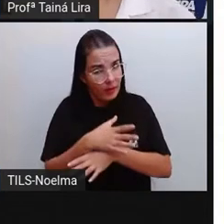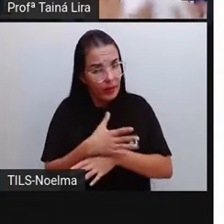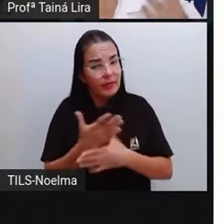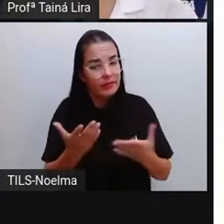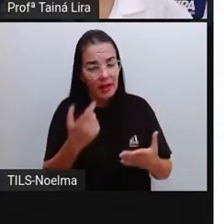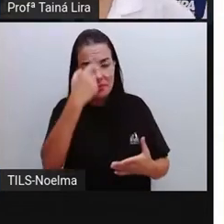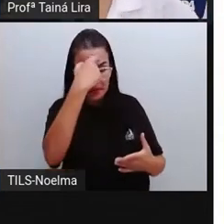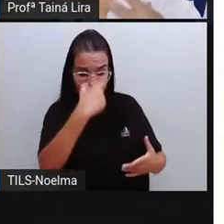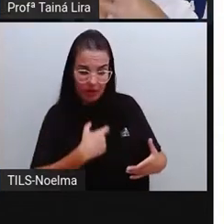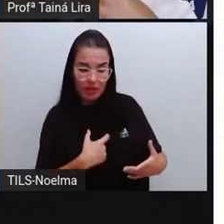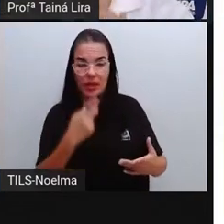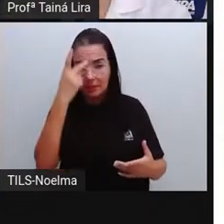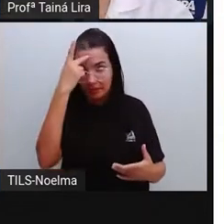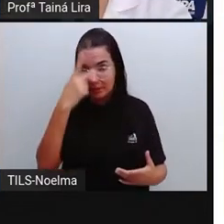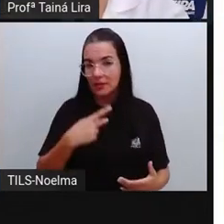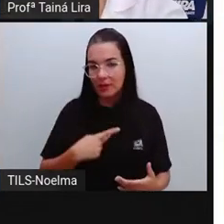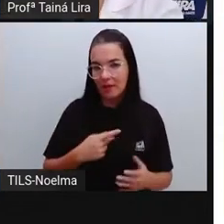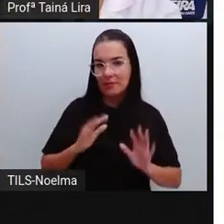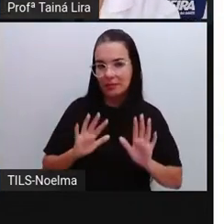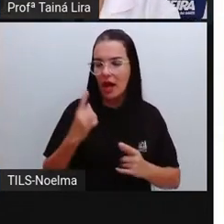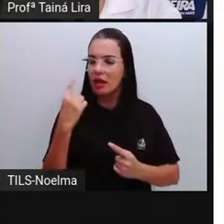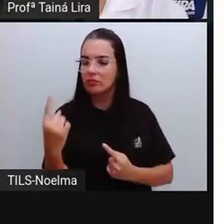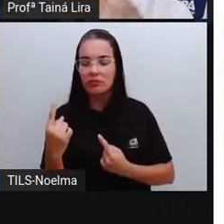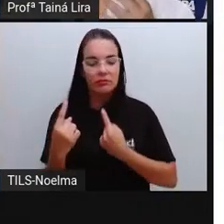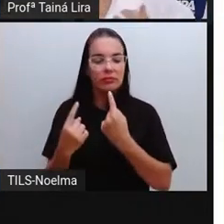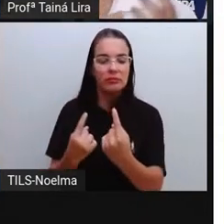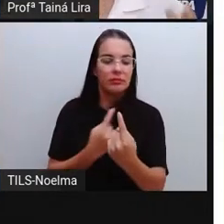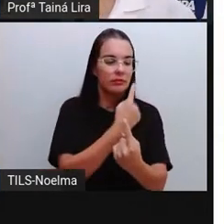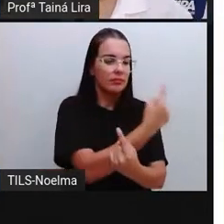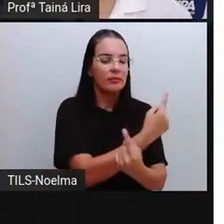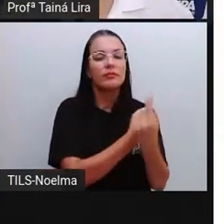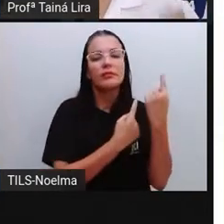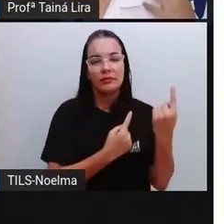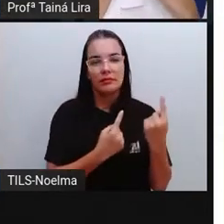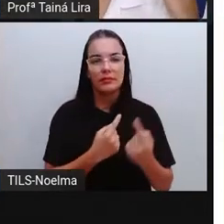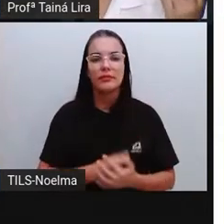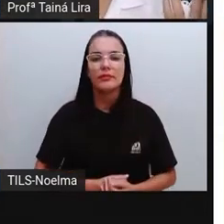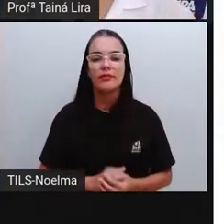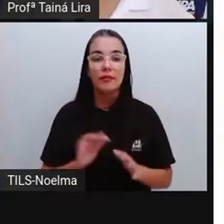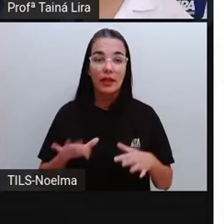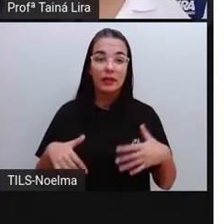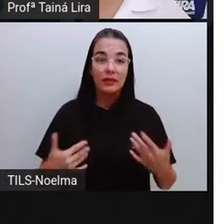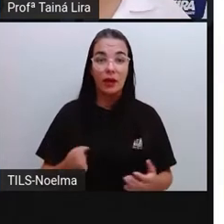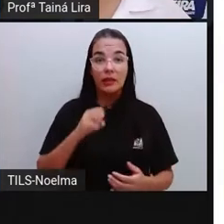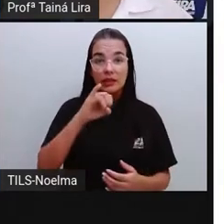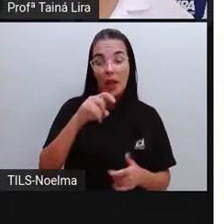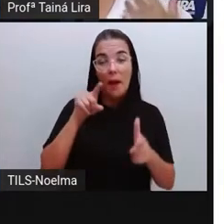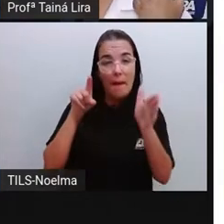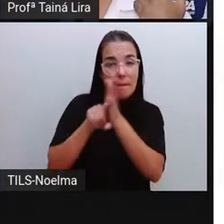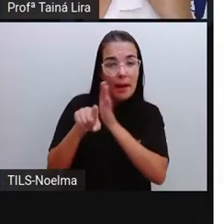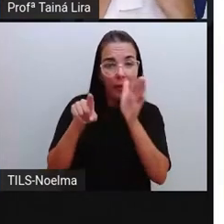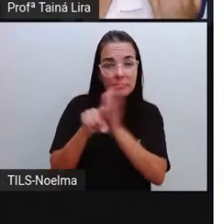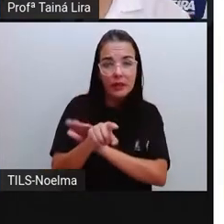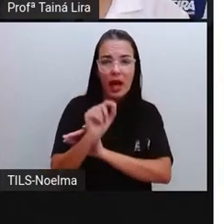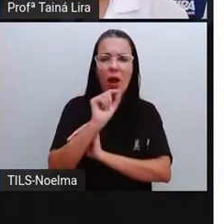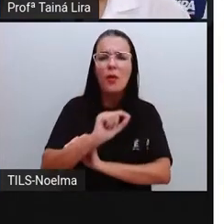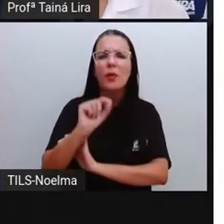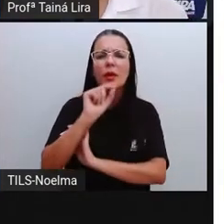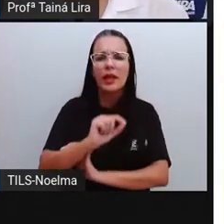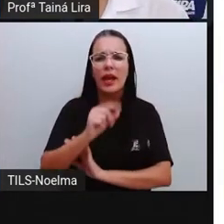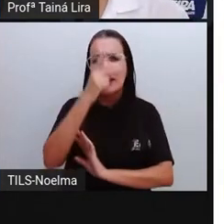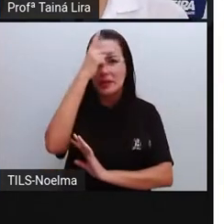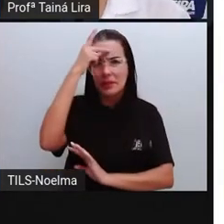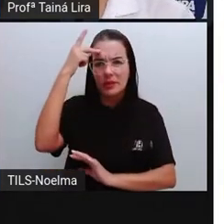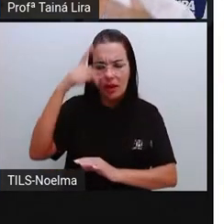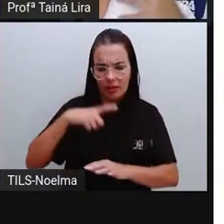personalidade de cada um. É a singularidade de cada um. Então, Se eu perguntar aqui o que é que essas pessoas têm em